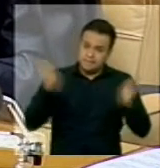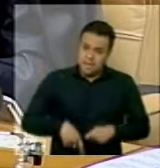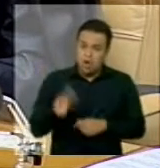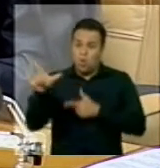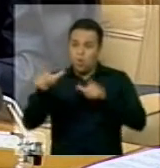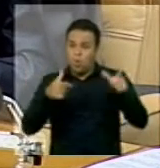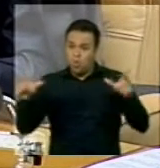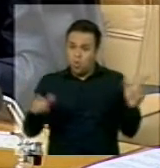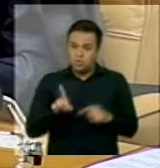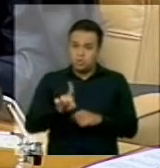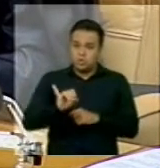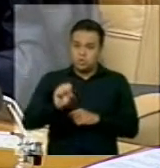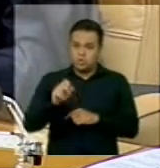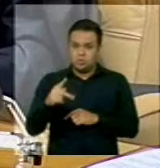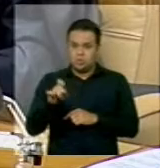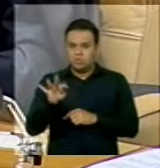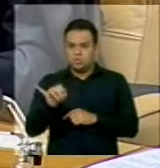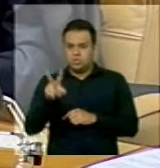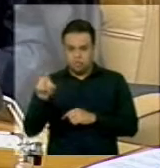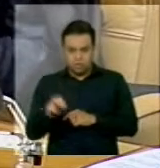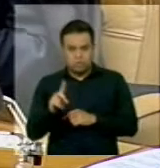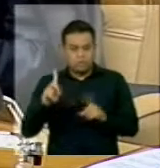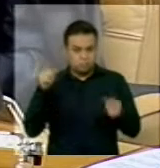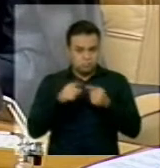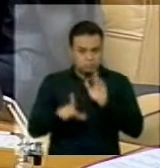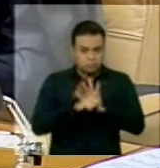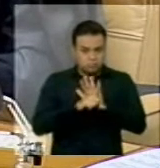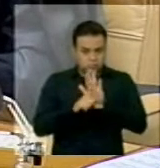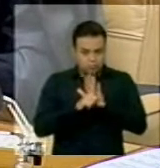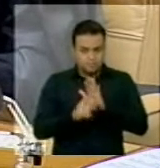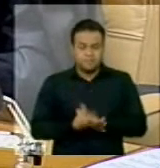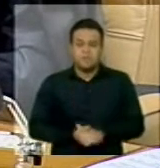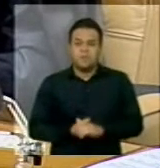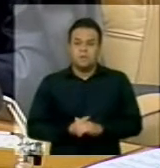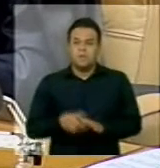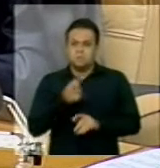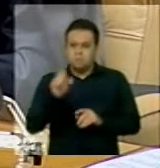outros dispositivos legais que tangenciam a matéria. Defende, quanto ao